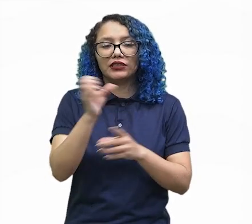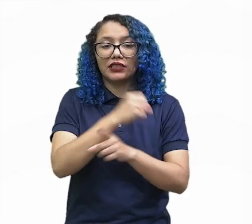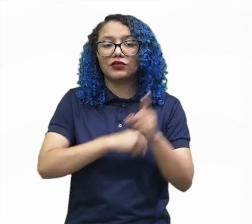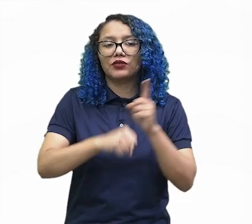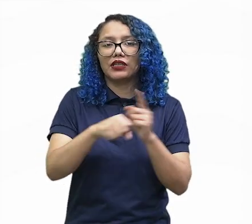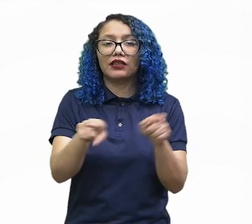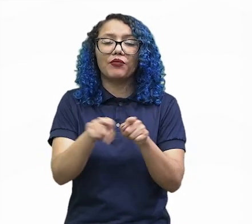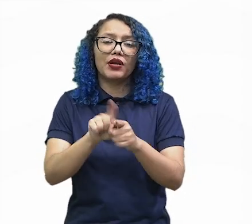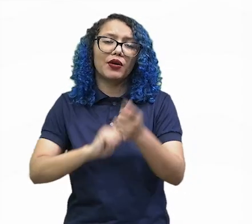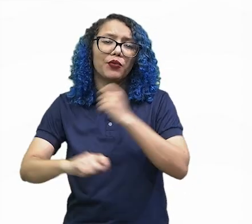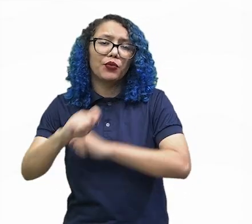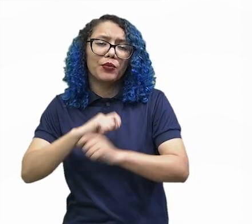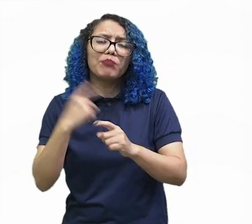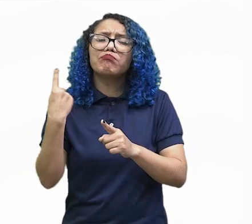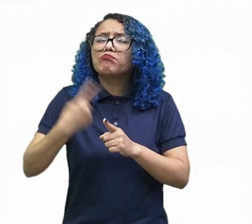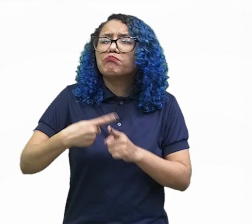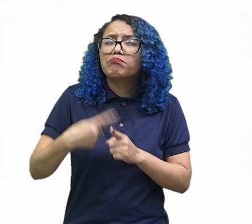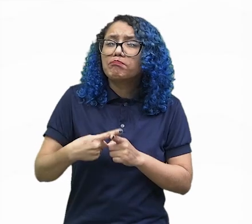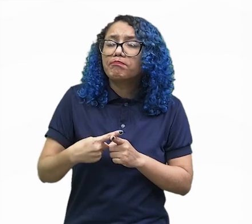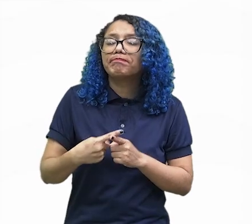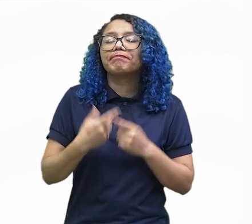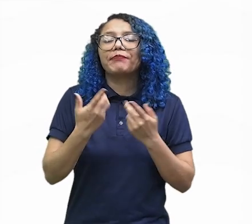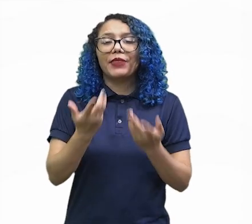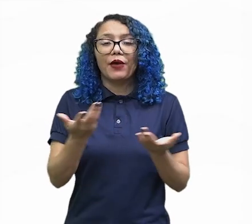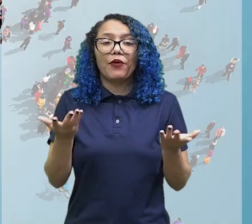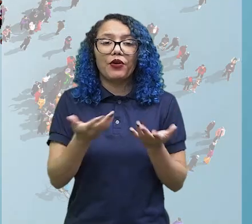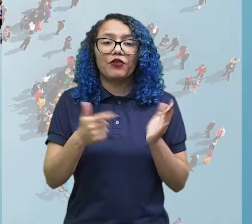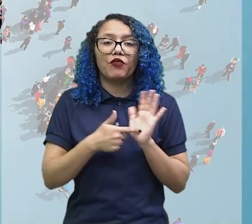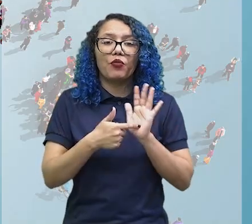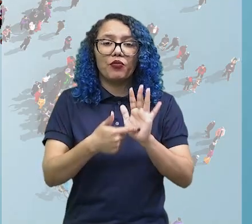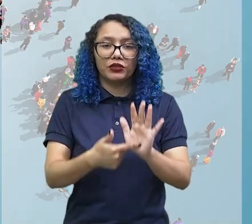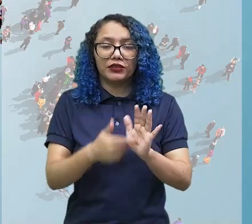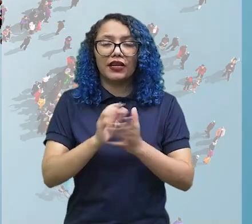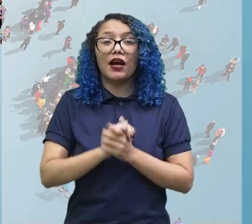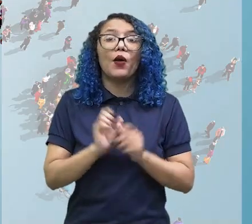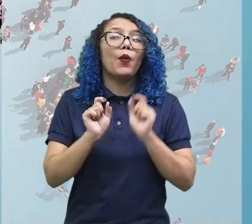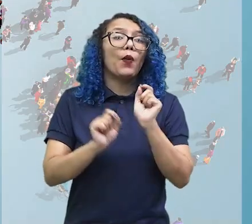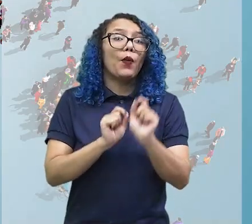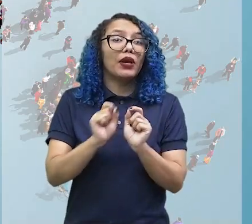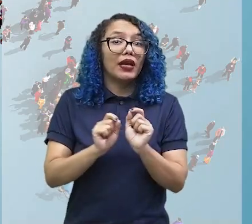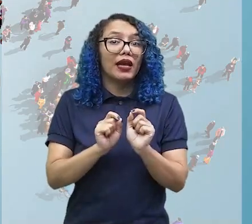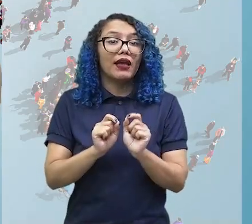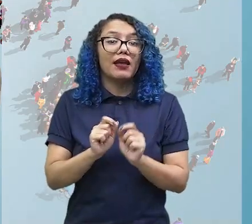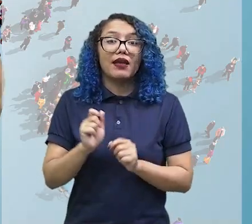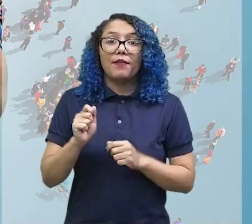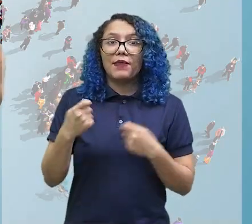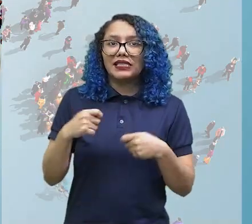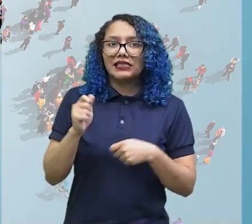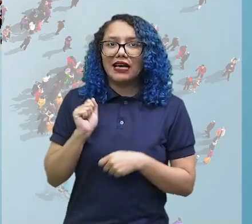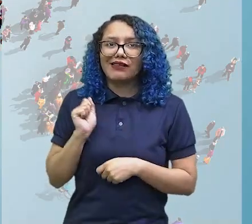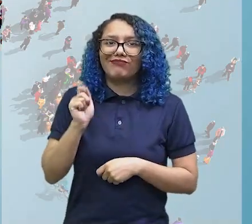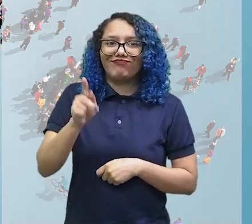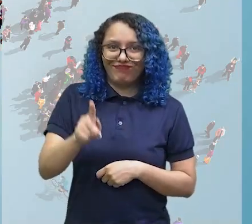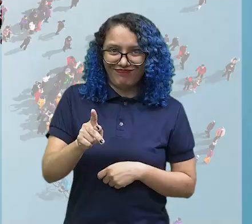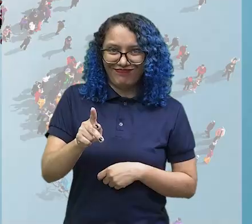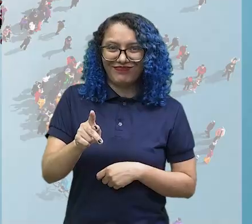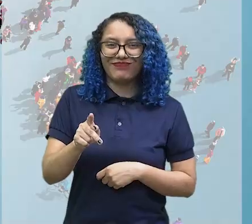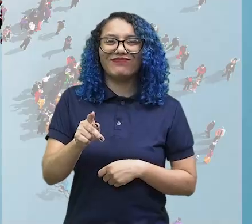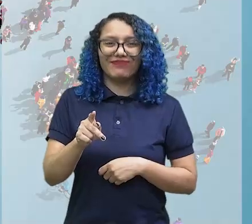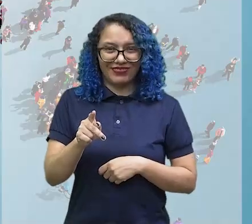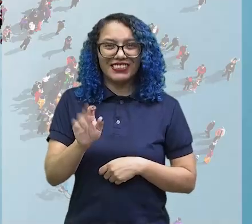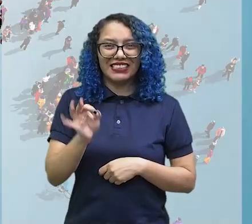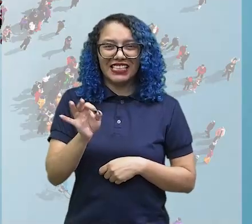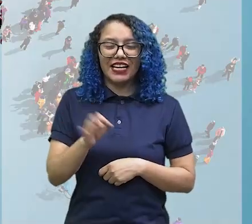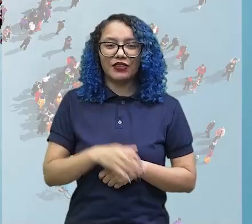e econômicas. Por quê? É aí que entra o quê? A aposentadoria, né? Porque as